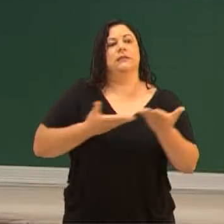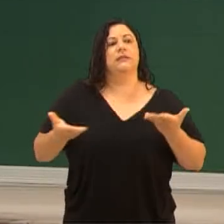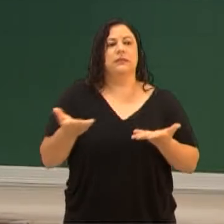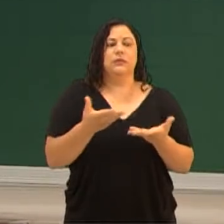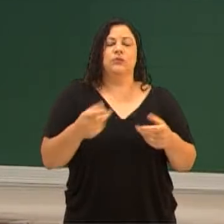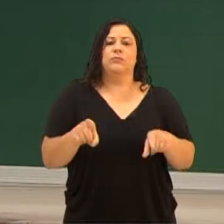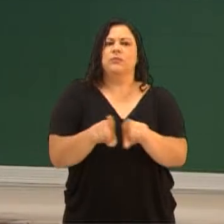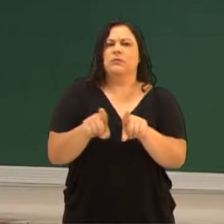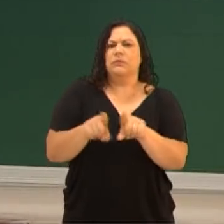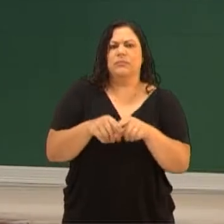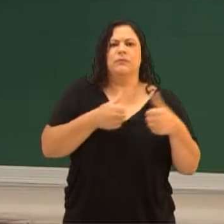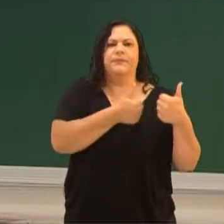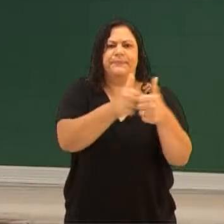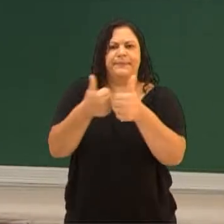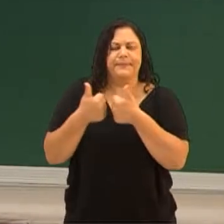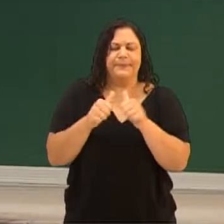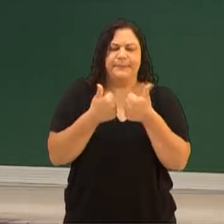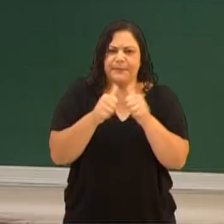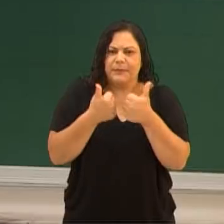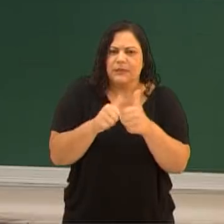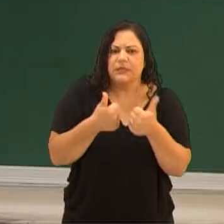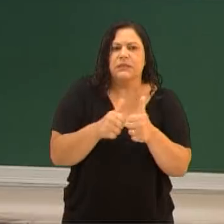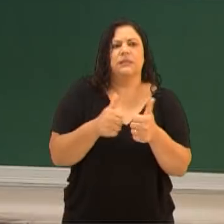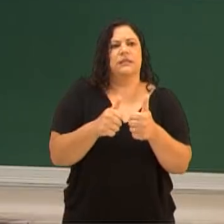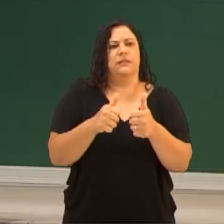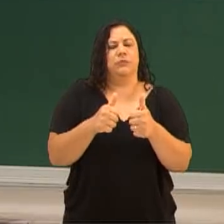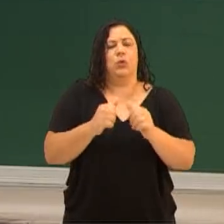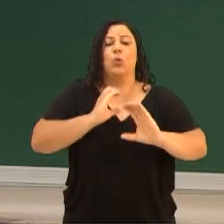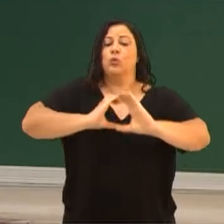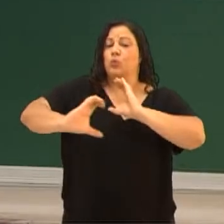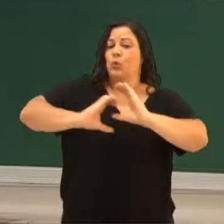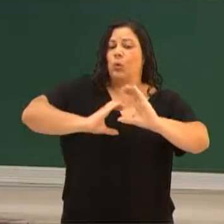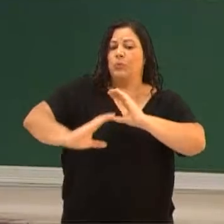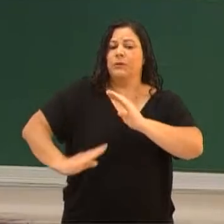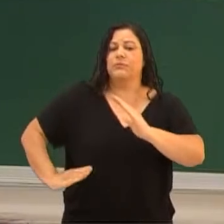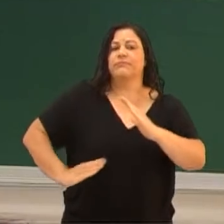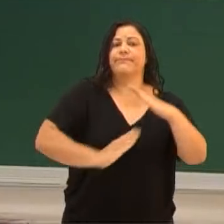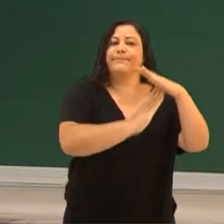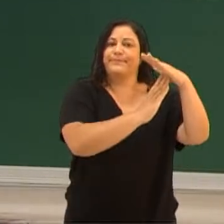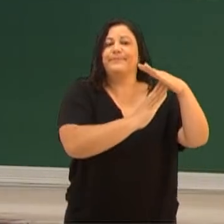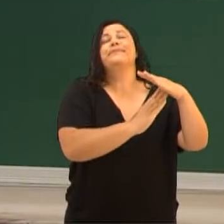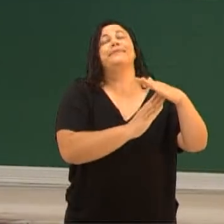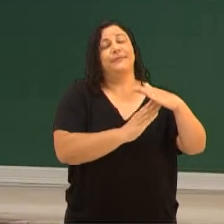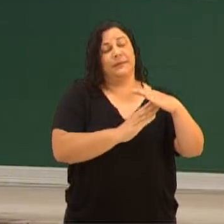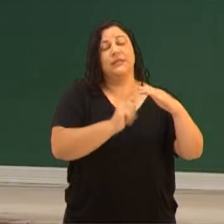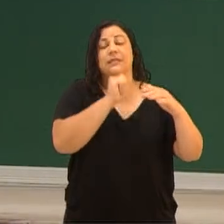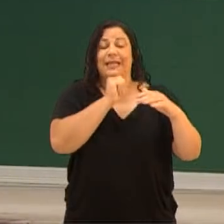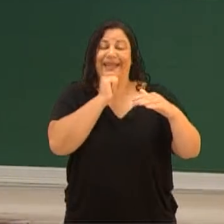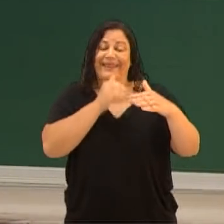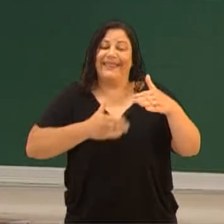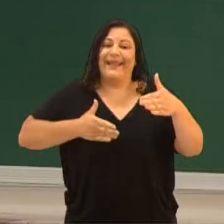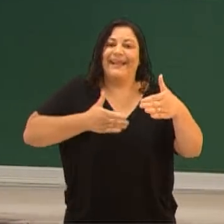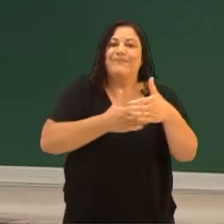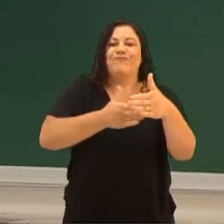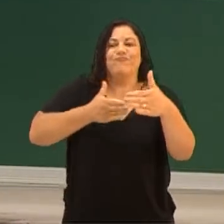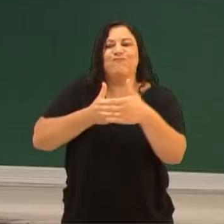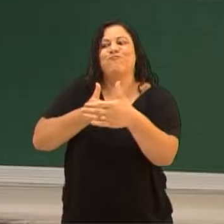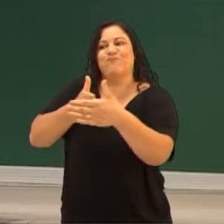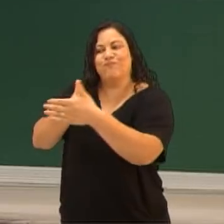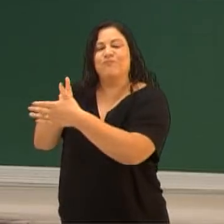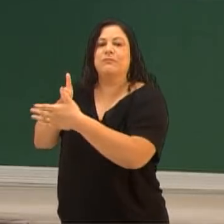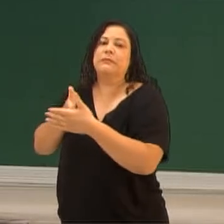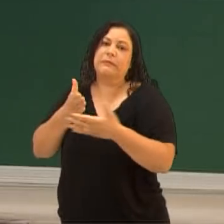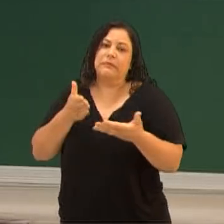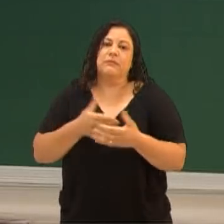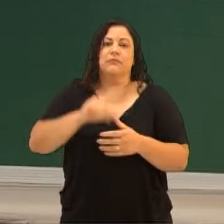transporte, comunicação e de expansão ainda limitados. Mas a gente viu também em aulas anteriores que isso está sendo resolvido lá na